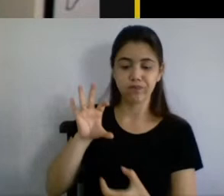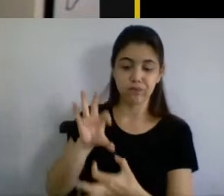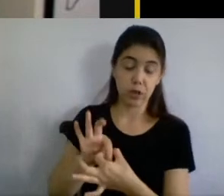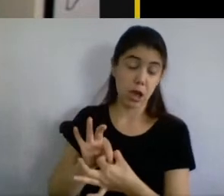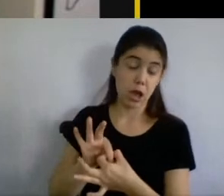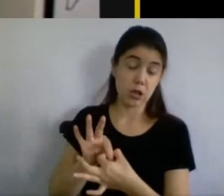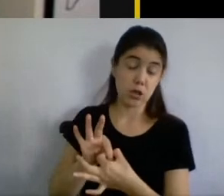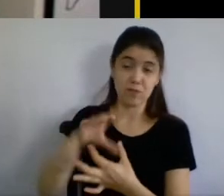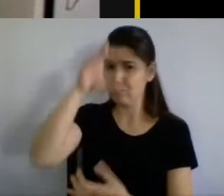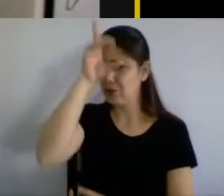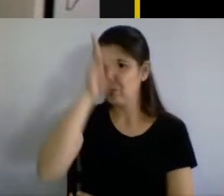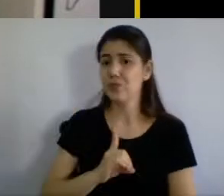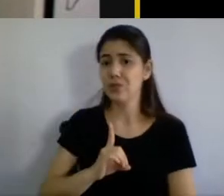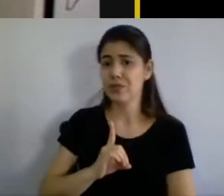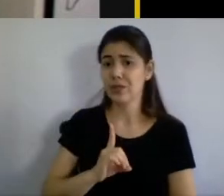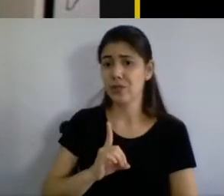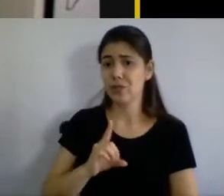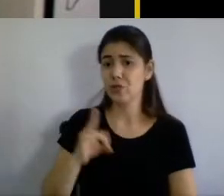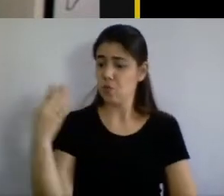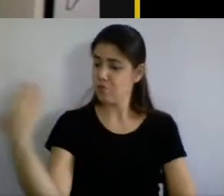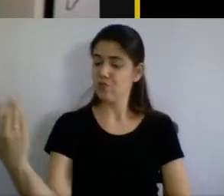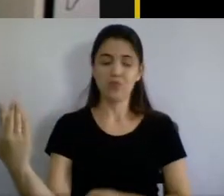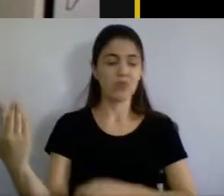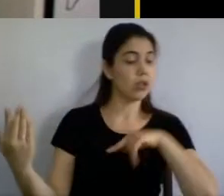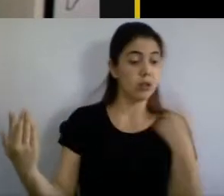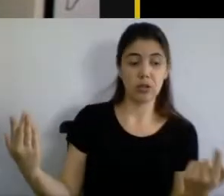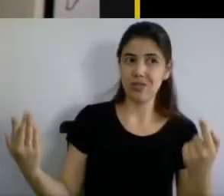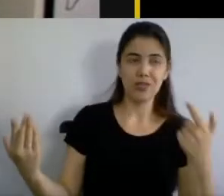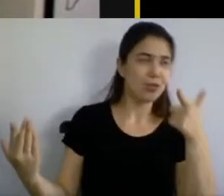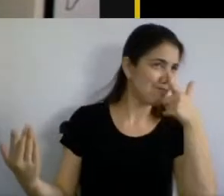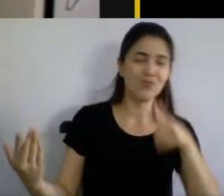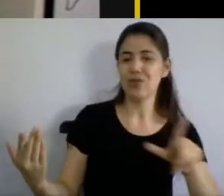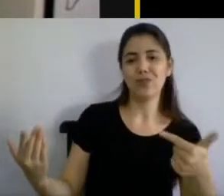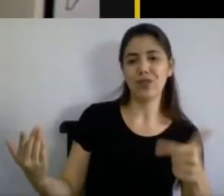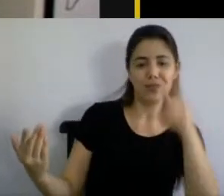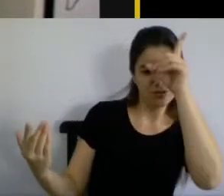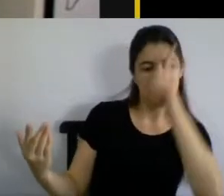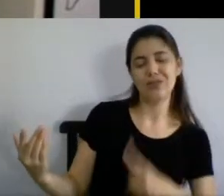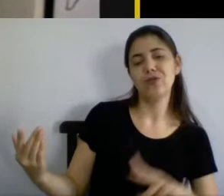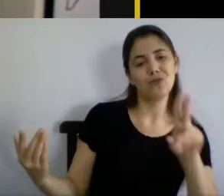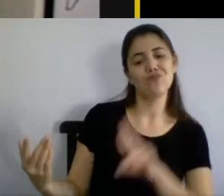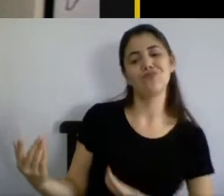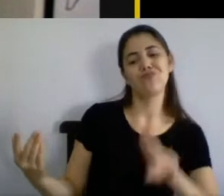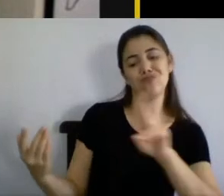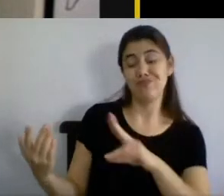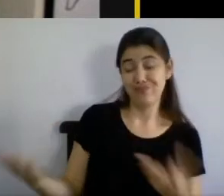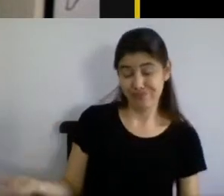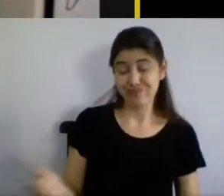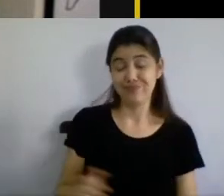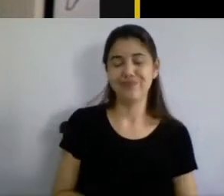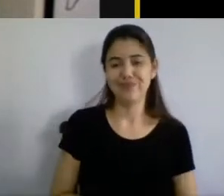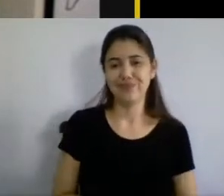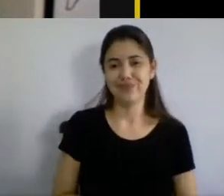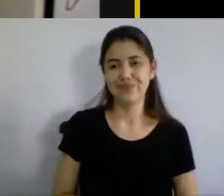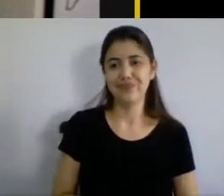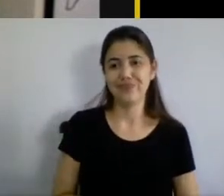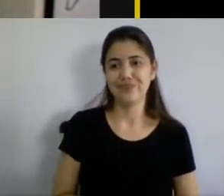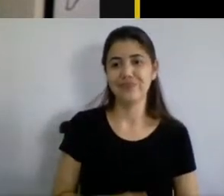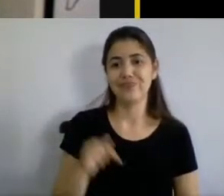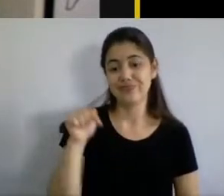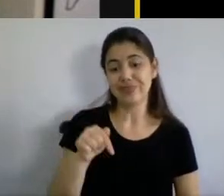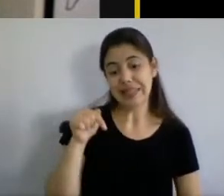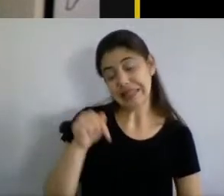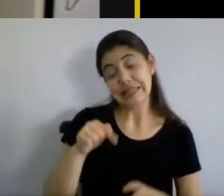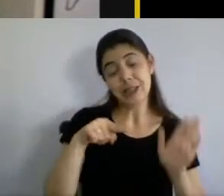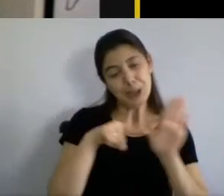maneira unilateral, né? E nesse sentido, a retórica aqui foi muito